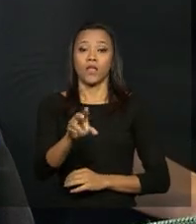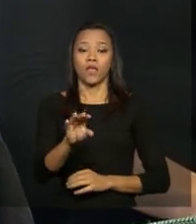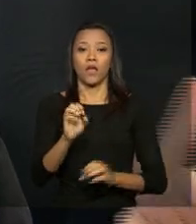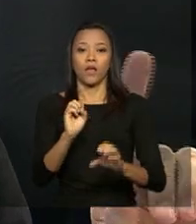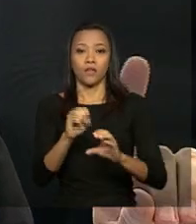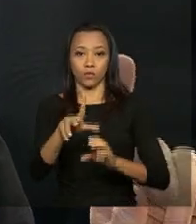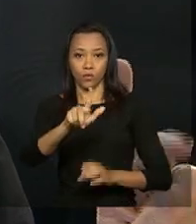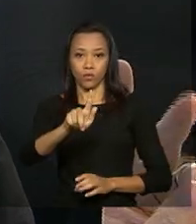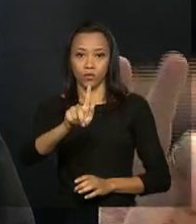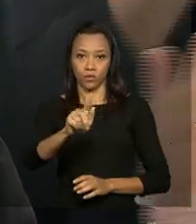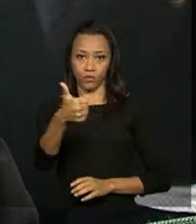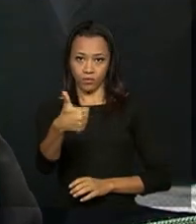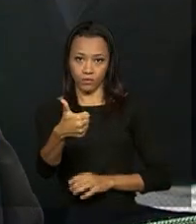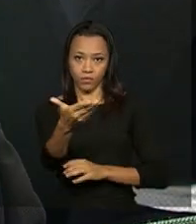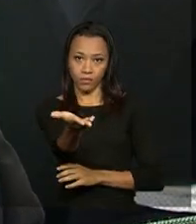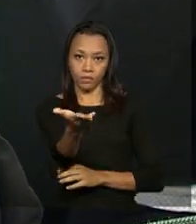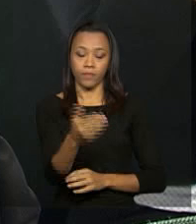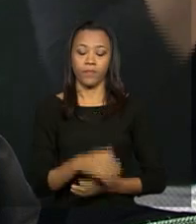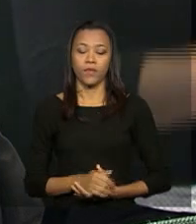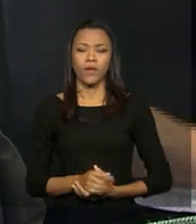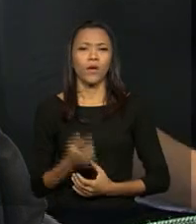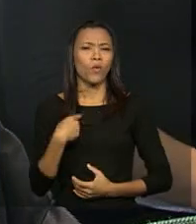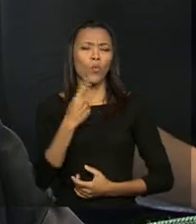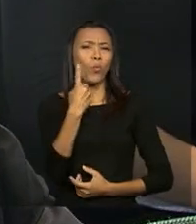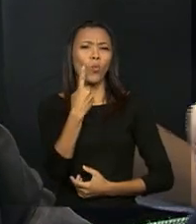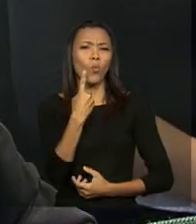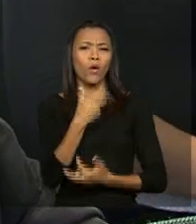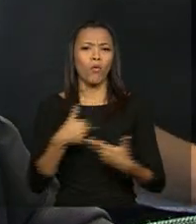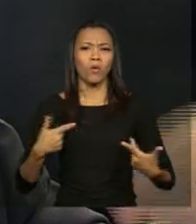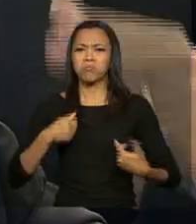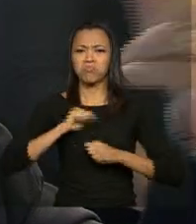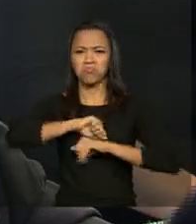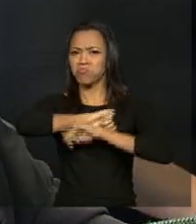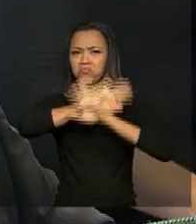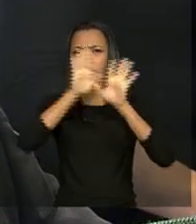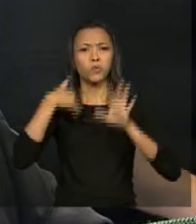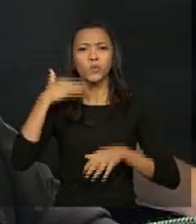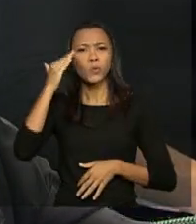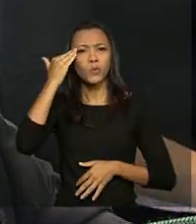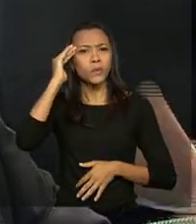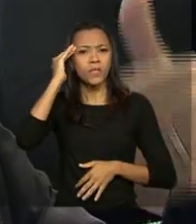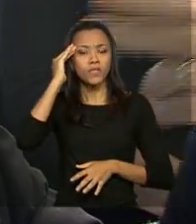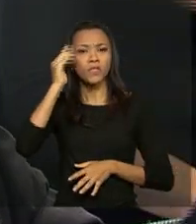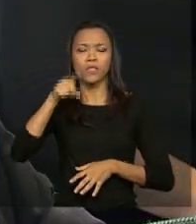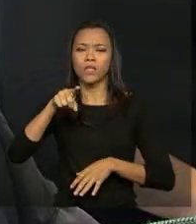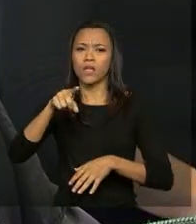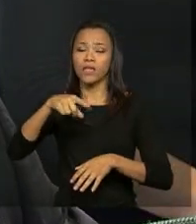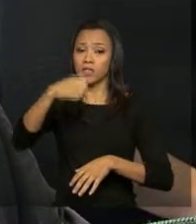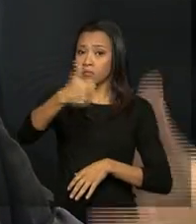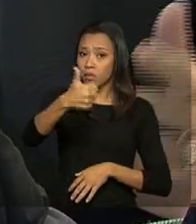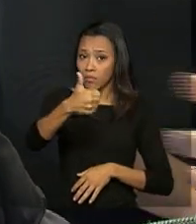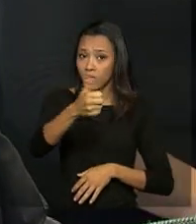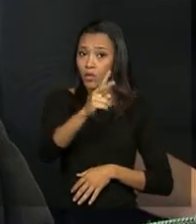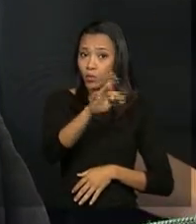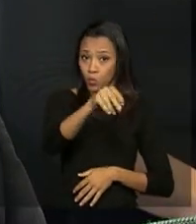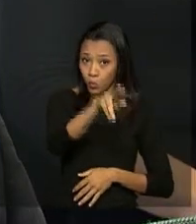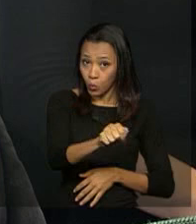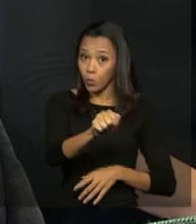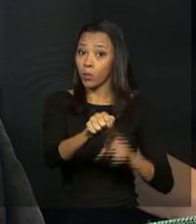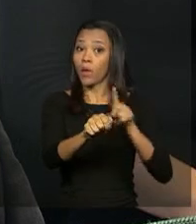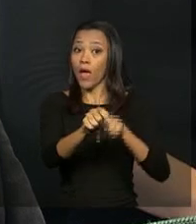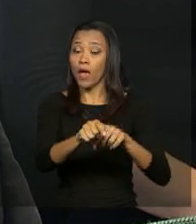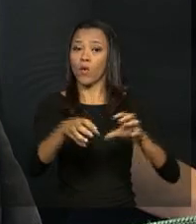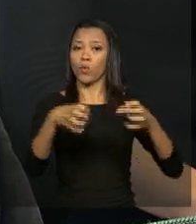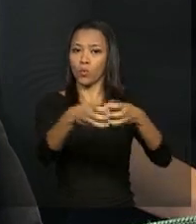G1 só uma coisa não ficou Clara para mim esse terceiro turno se atribui a oposição ou Essas